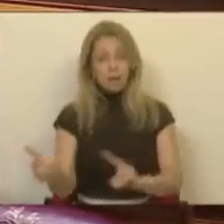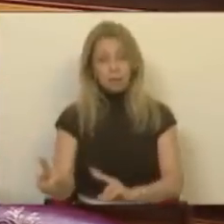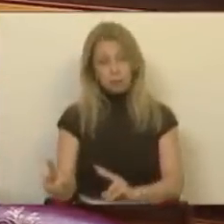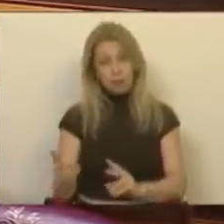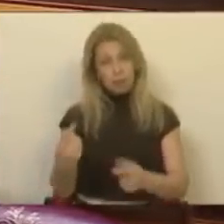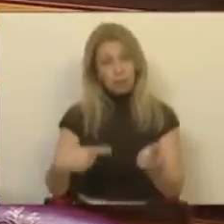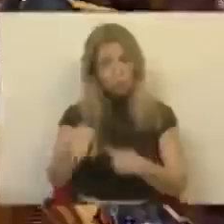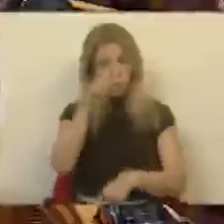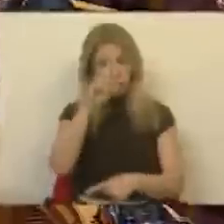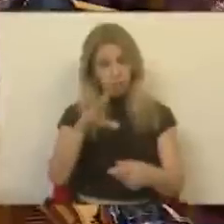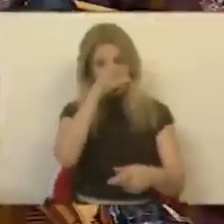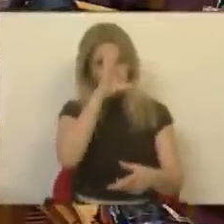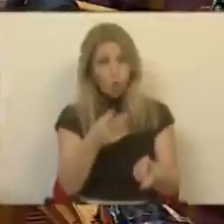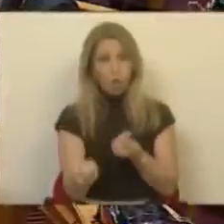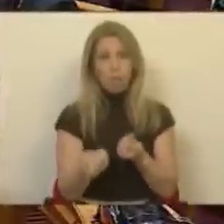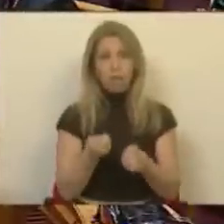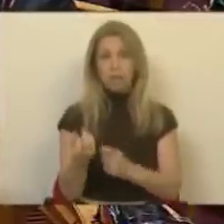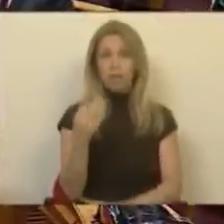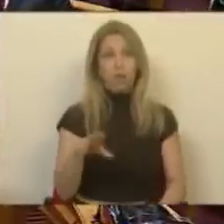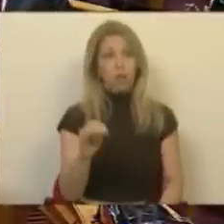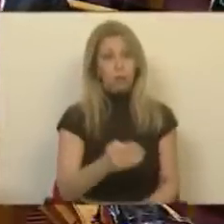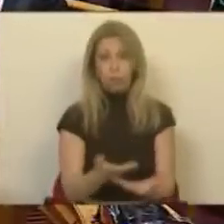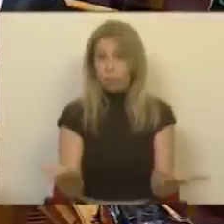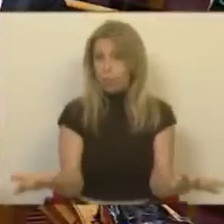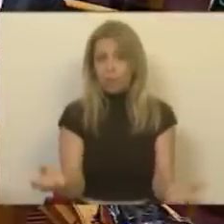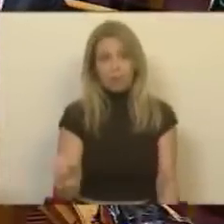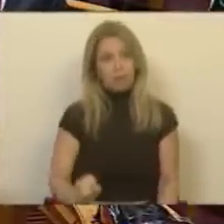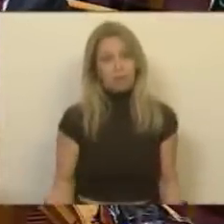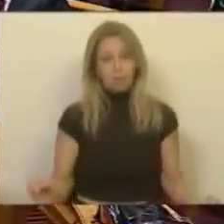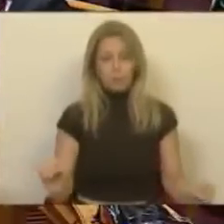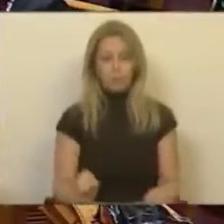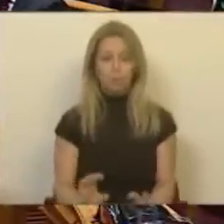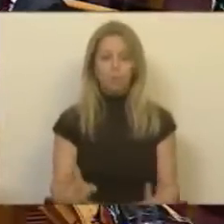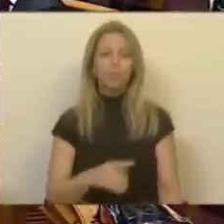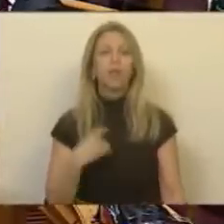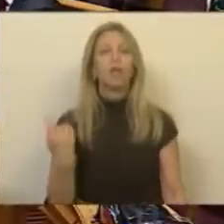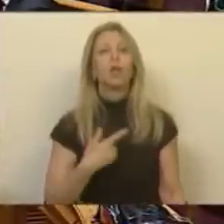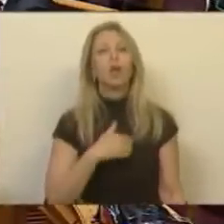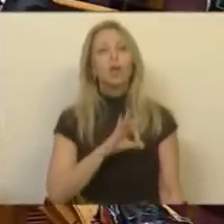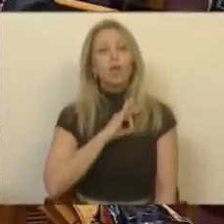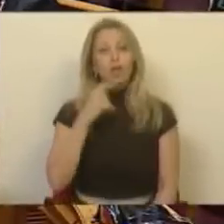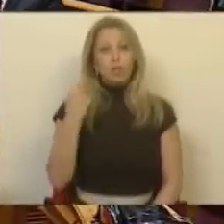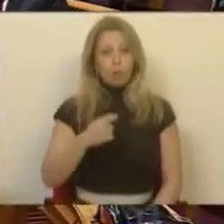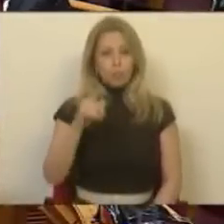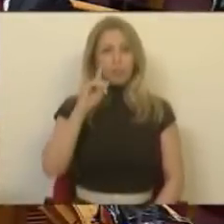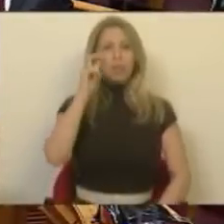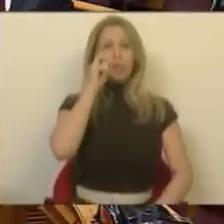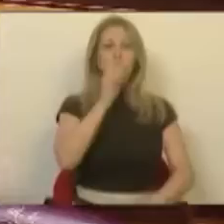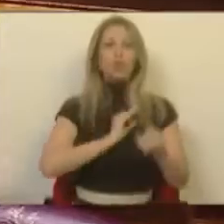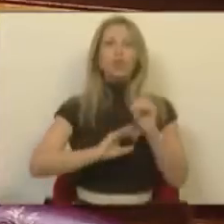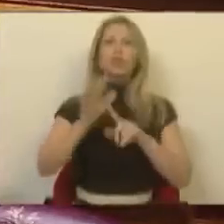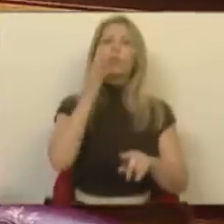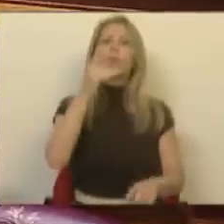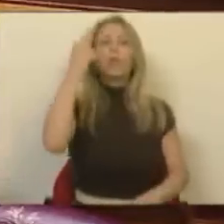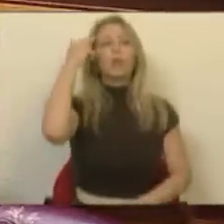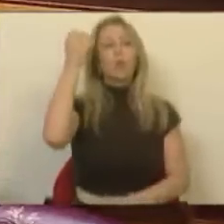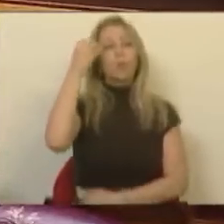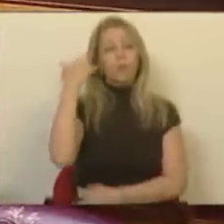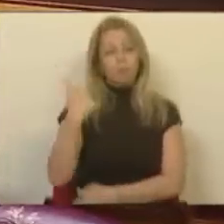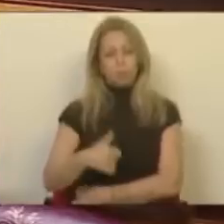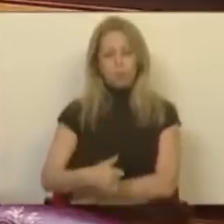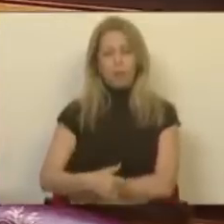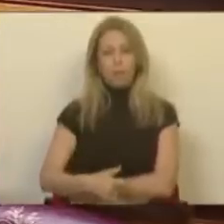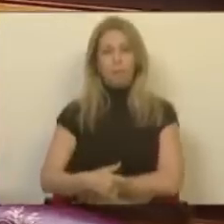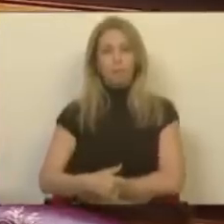partido socialista e nós senhor presidente senhoras e senhores deputados compreendemos bem porque